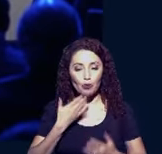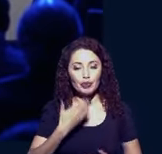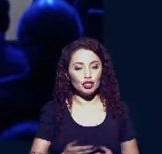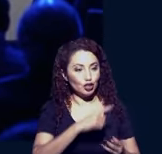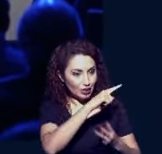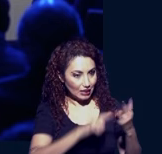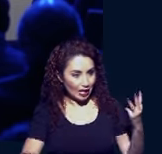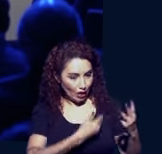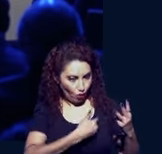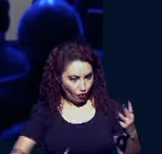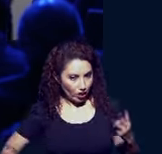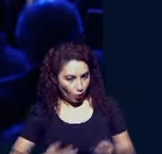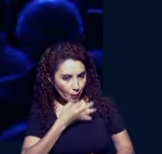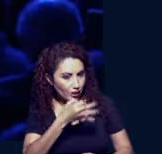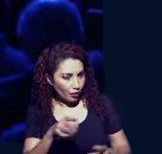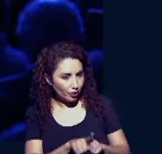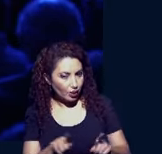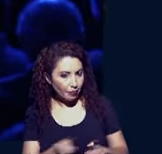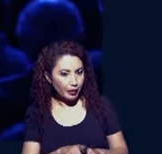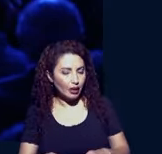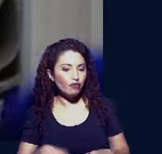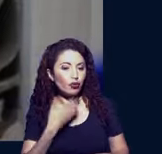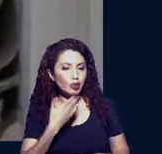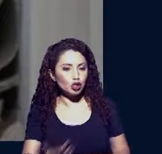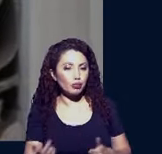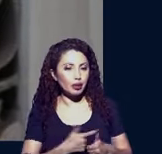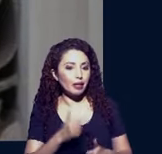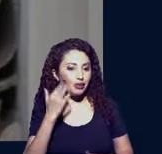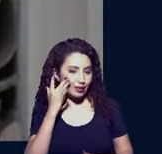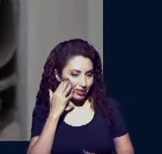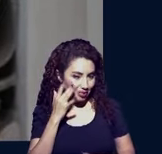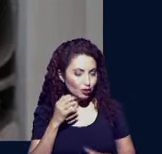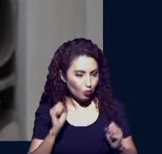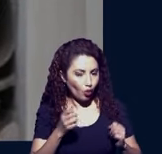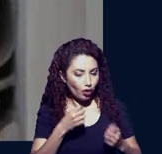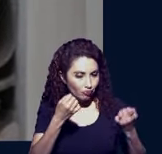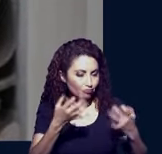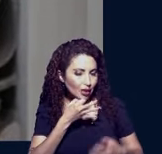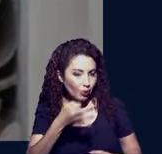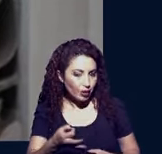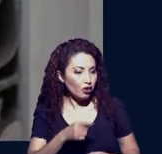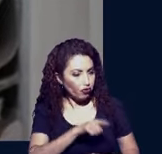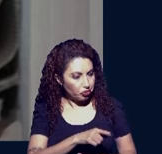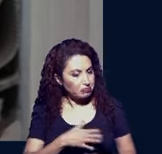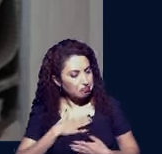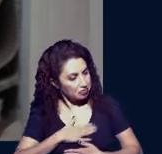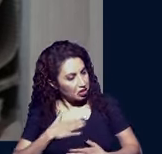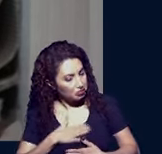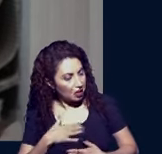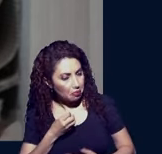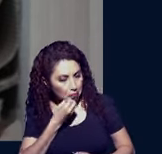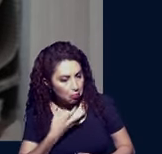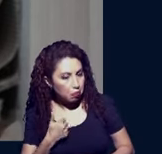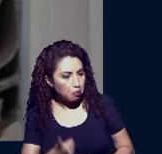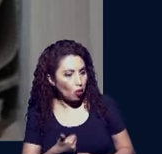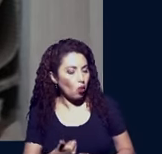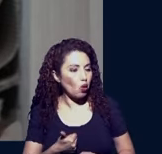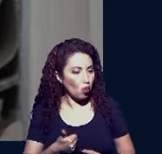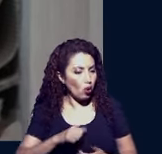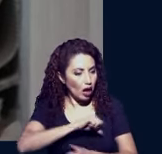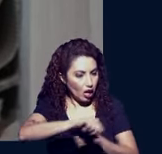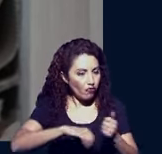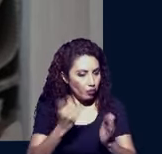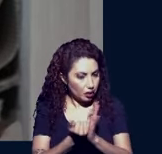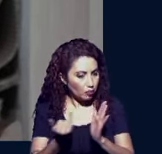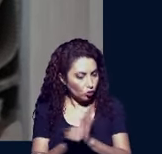govern es opinassem também talvez conversando com o governador tarcíso o senhor está satisfeito com o formato atual que que foi apresentado da reforma